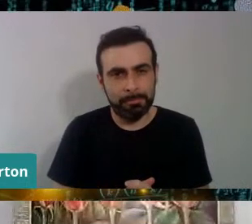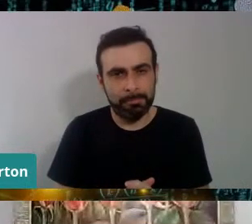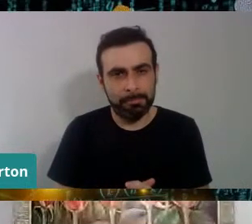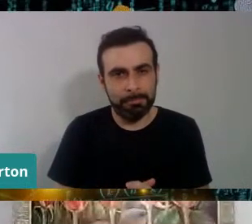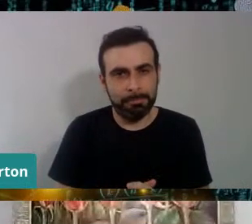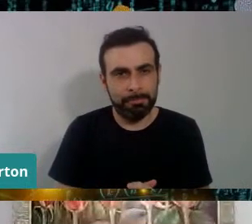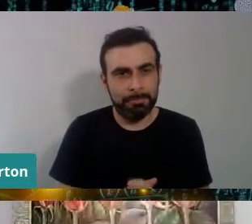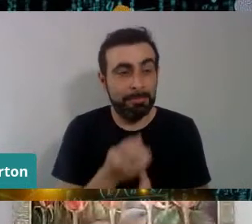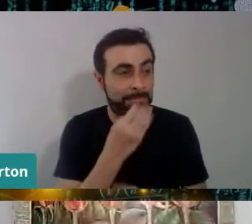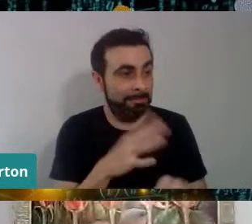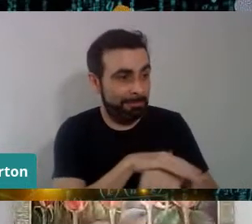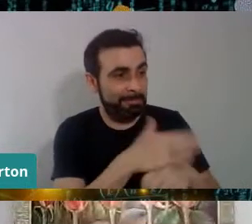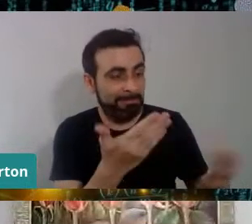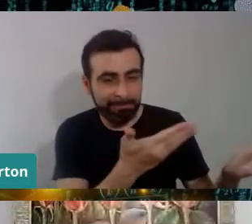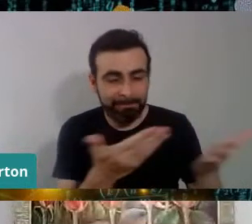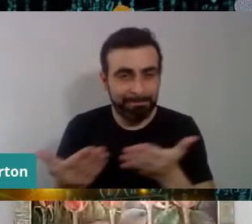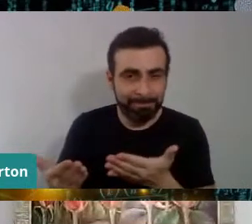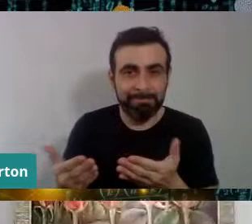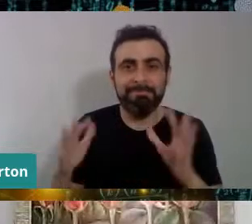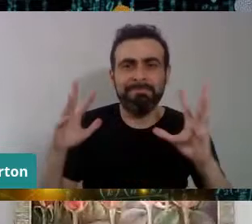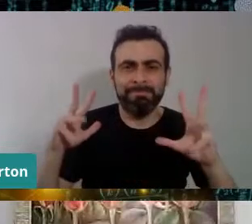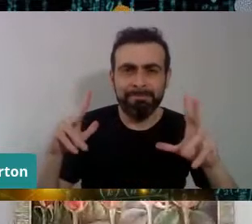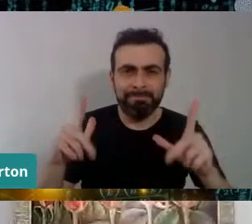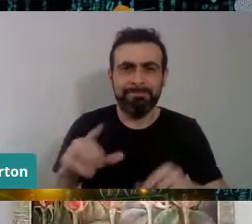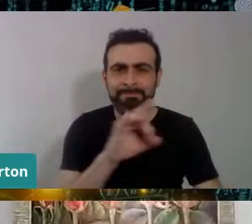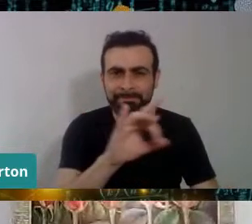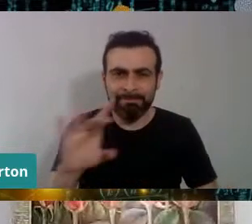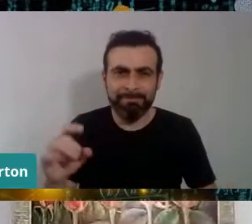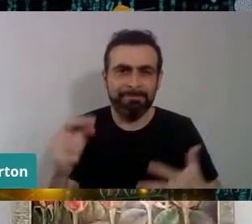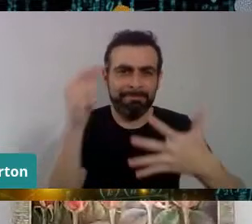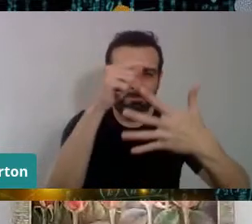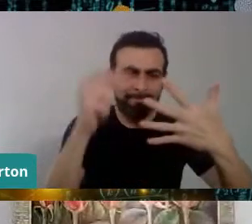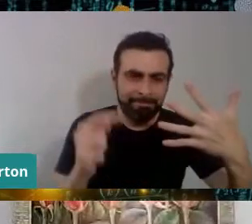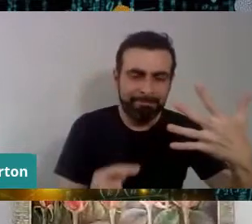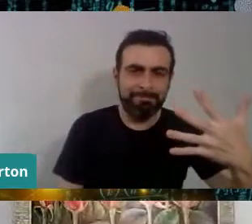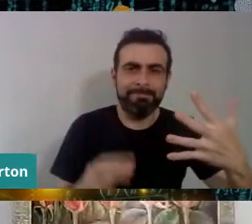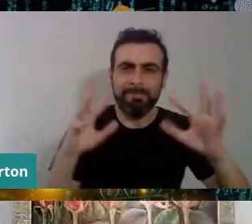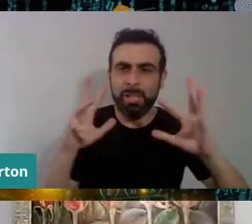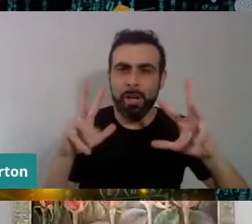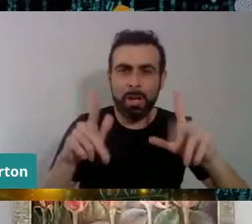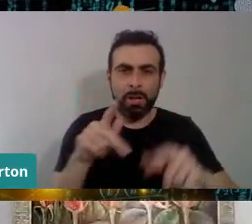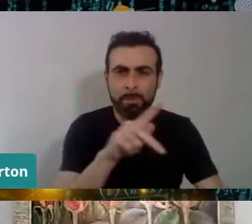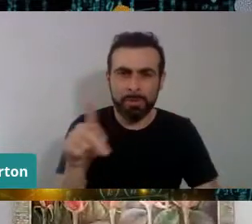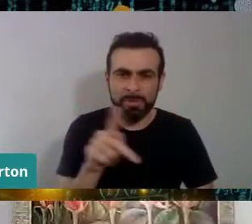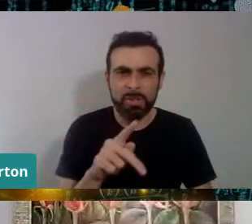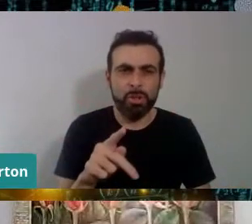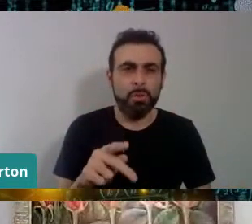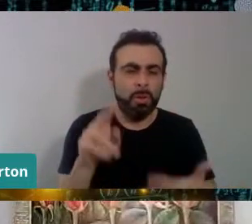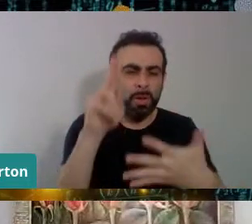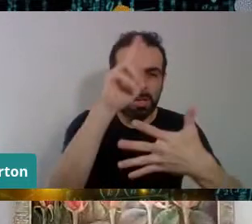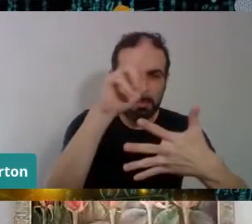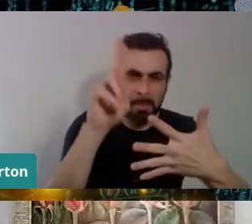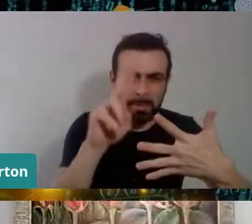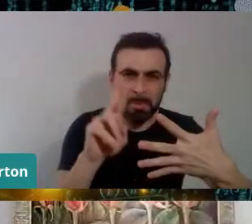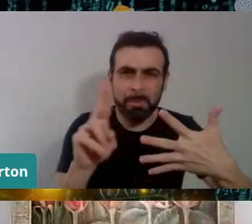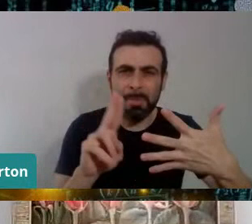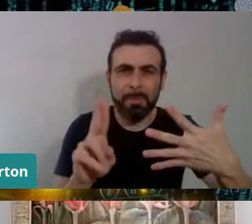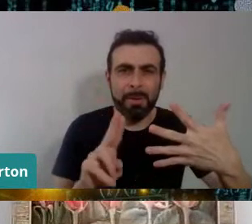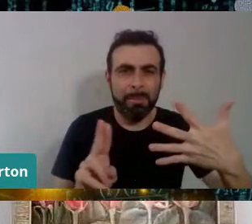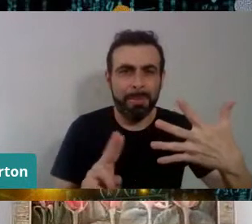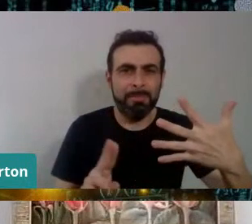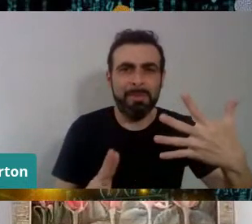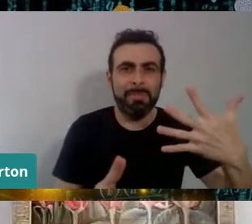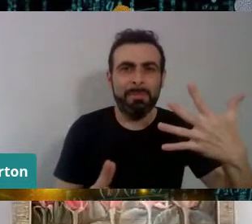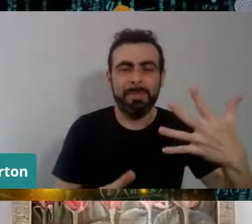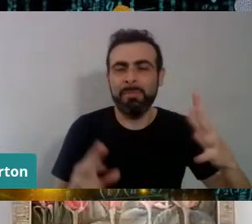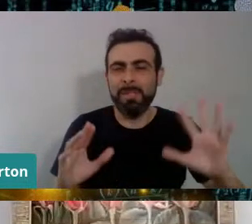boa noite a todos, boa noite, professor José Carlos, boa noite, professor Guido, boa noite, professor